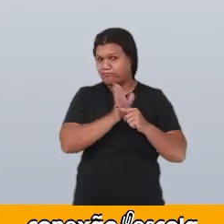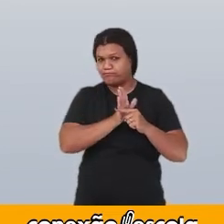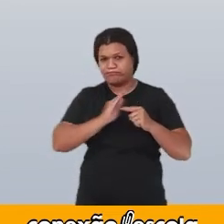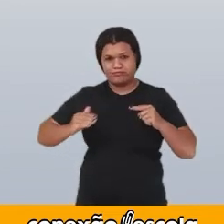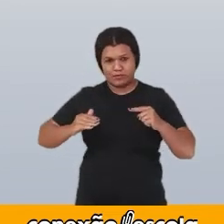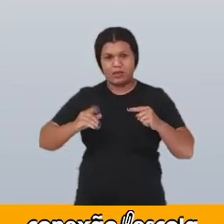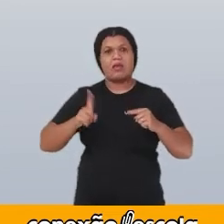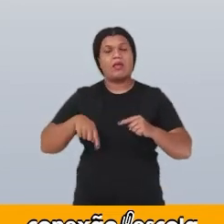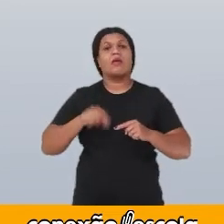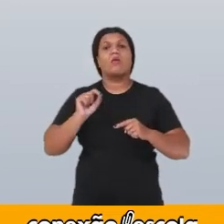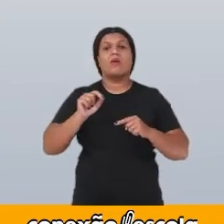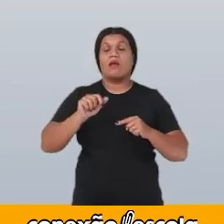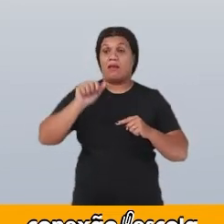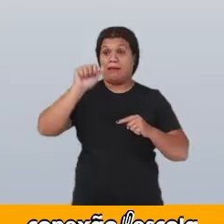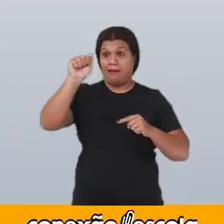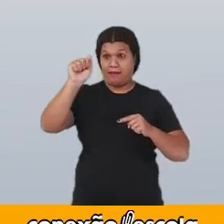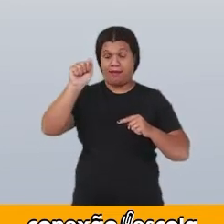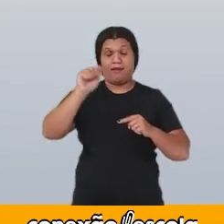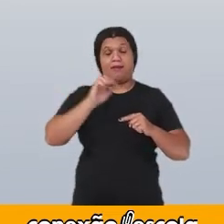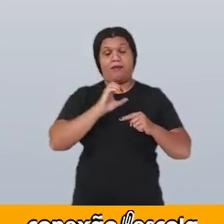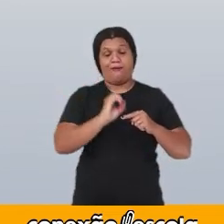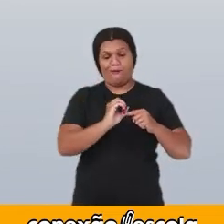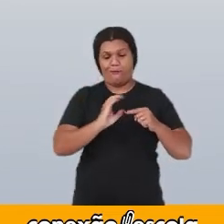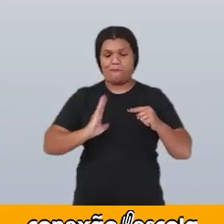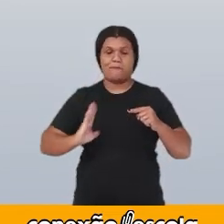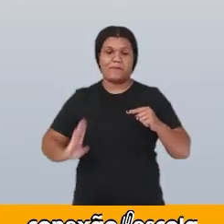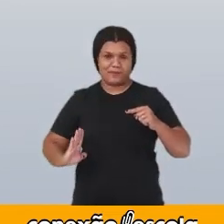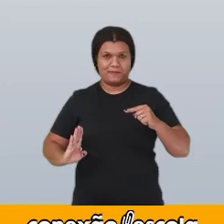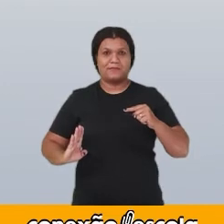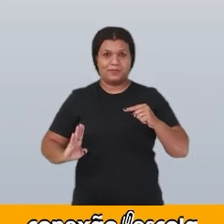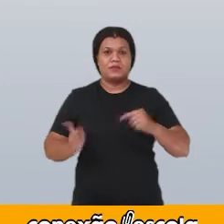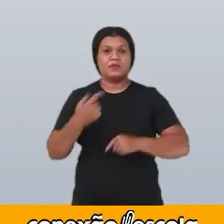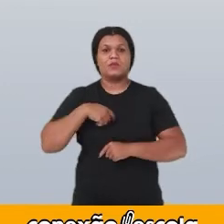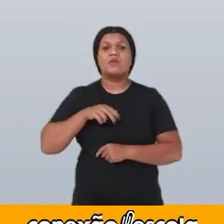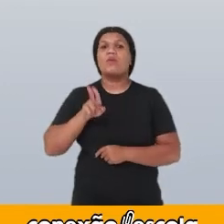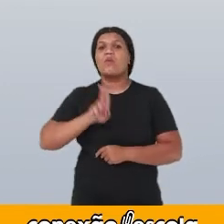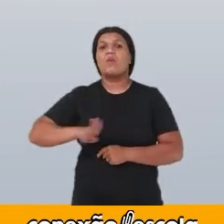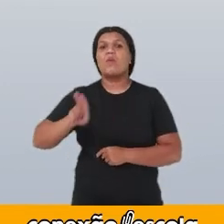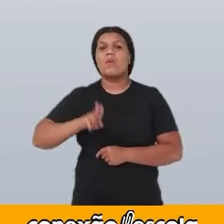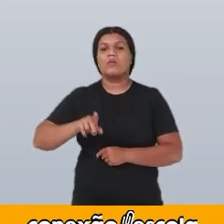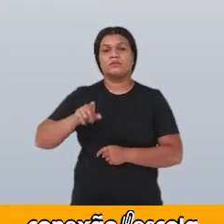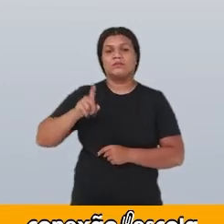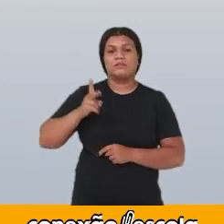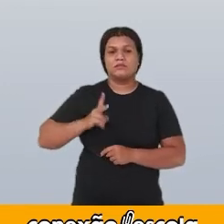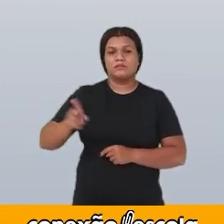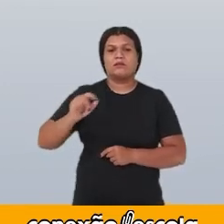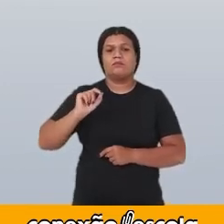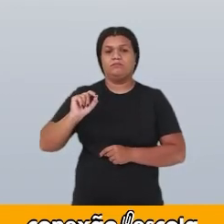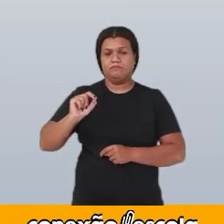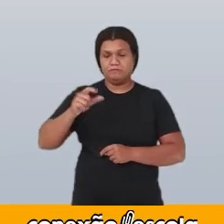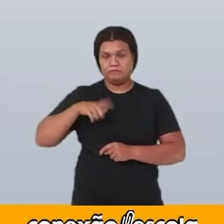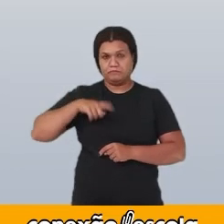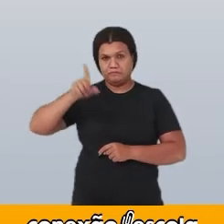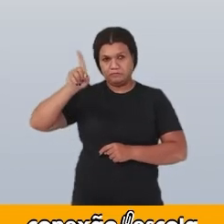seria o ângulo AOB, que usamos geralmente o acento circunflexo.